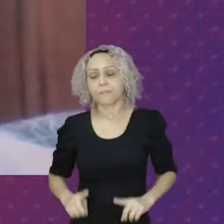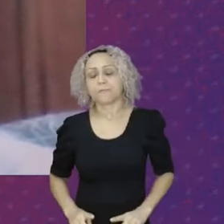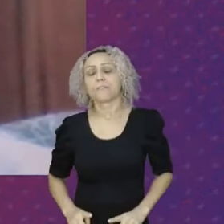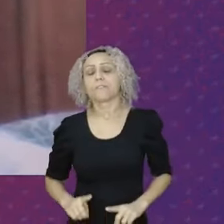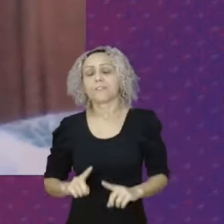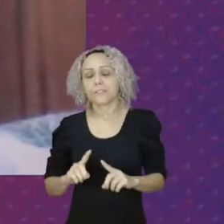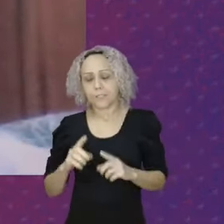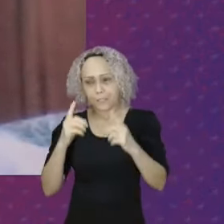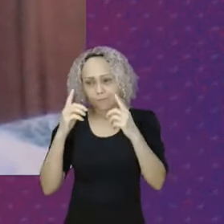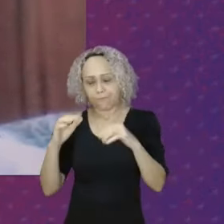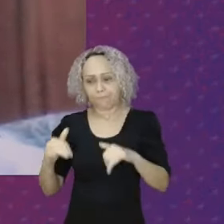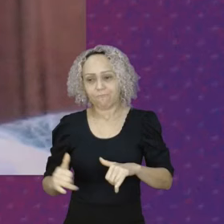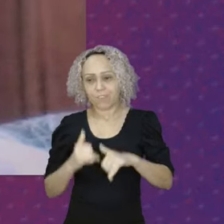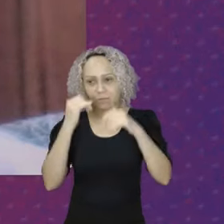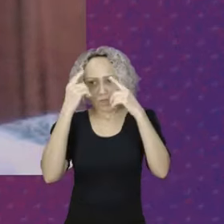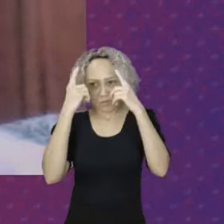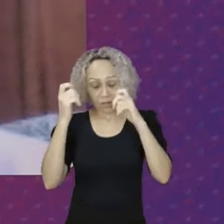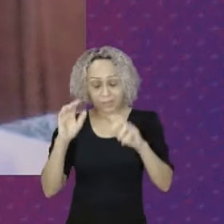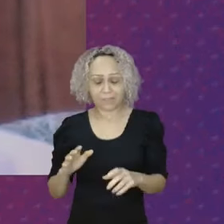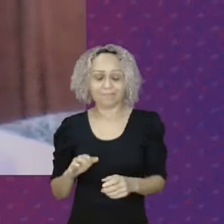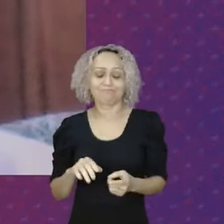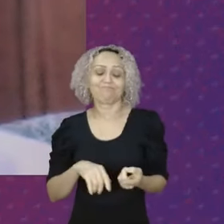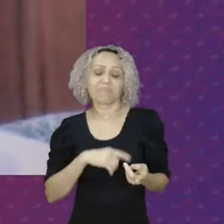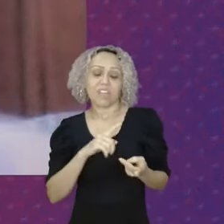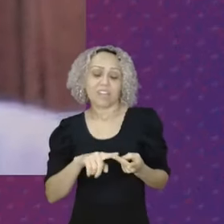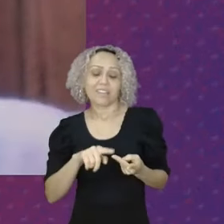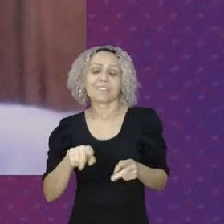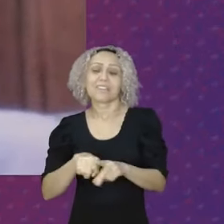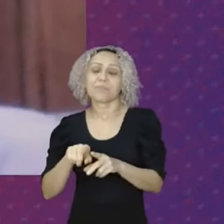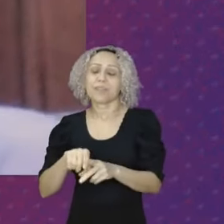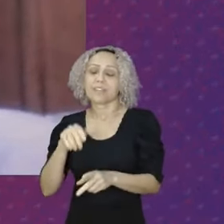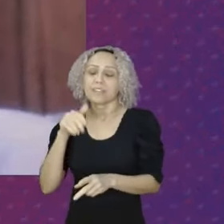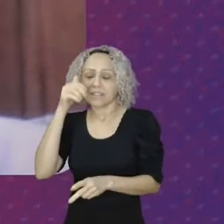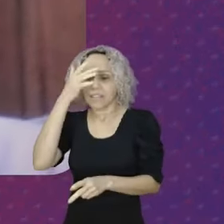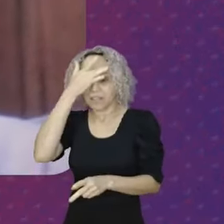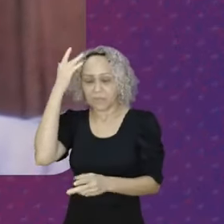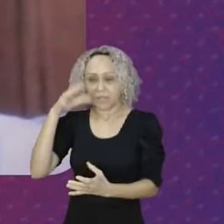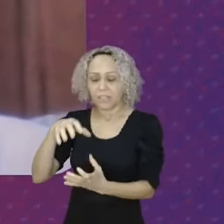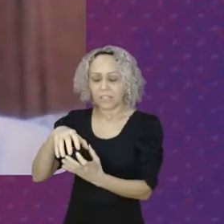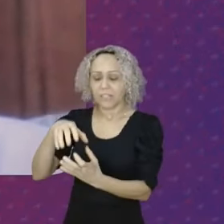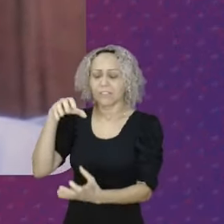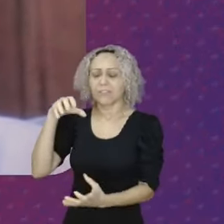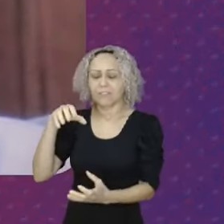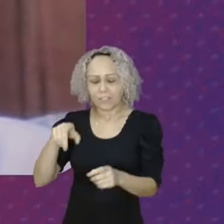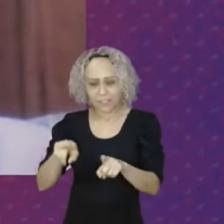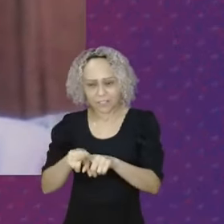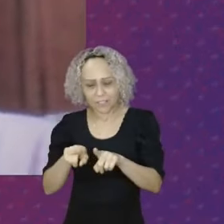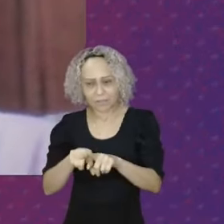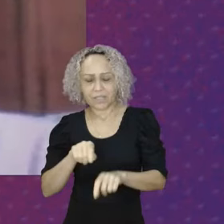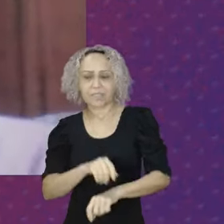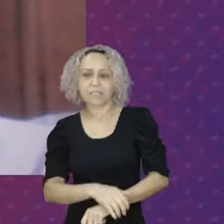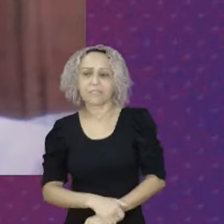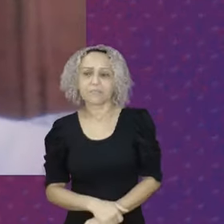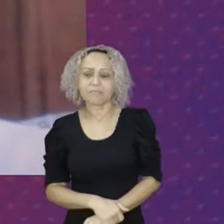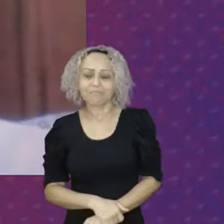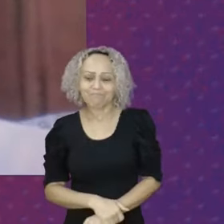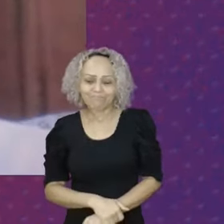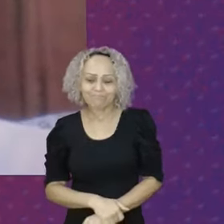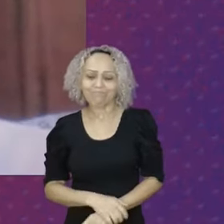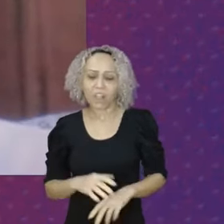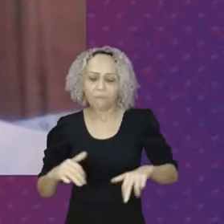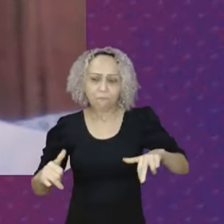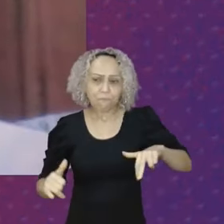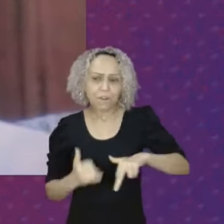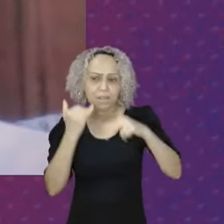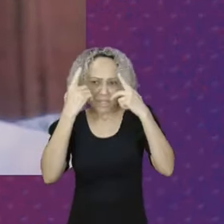e idosas como sempre né então a gente a mulher com deficiência é atingida duplamente por estereótipos por estereótipos ou